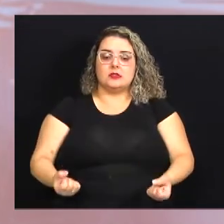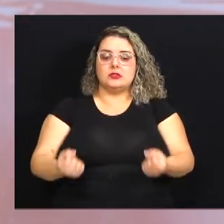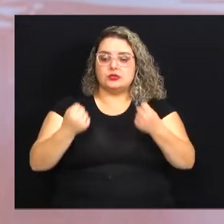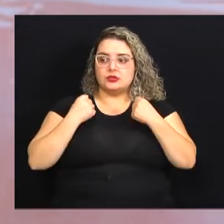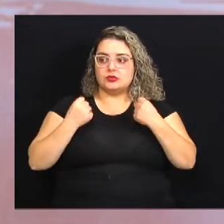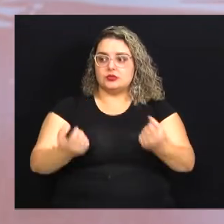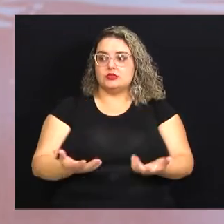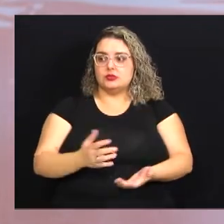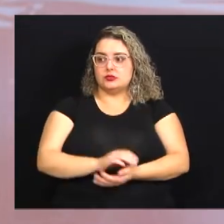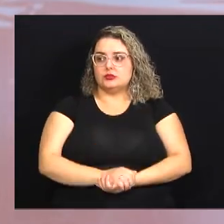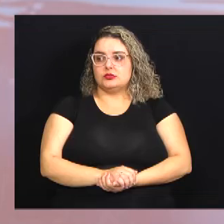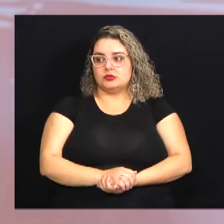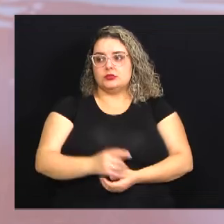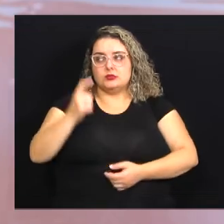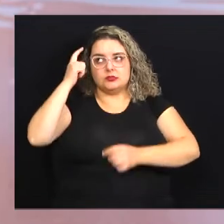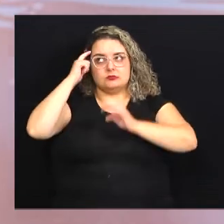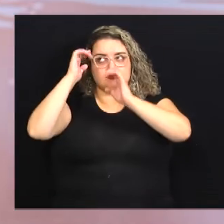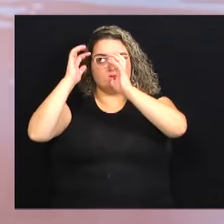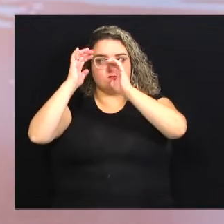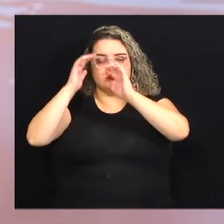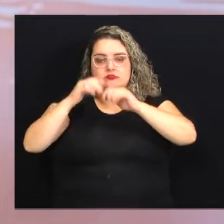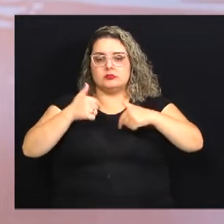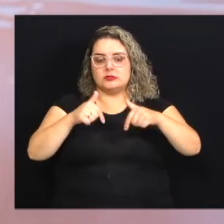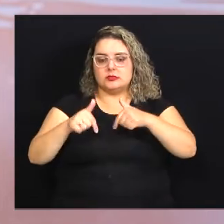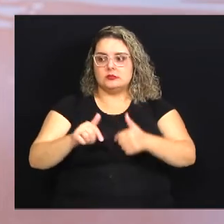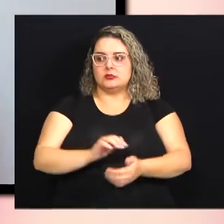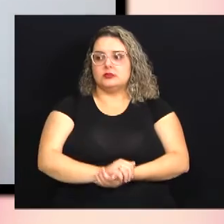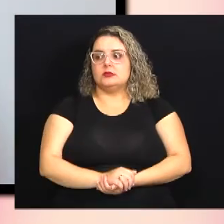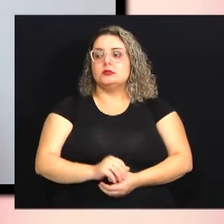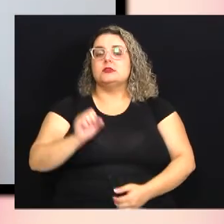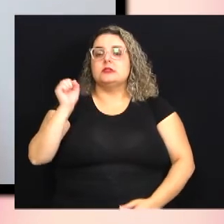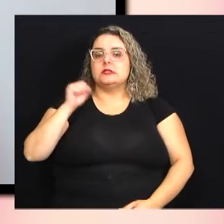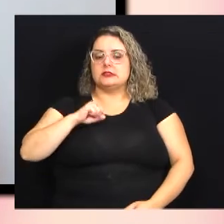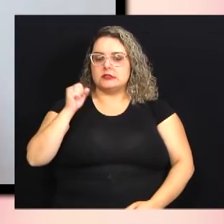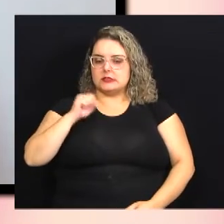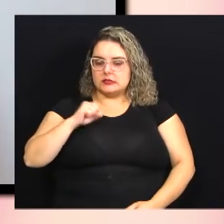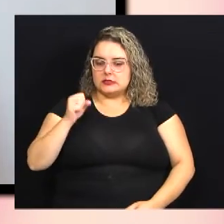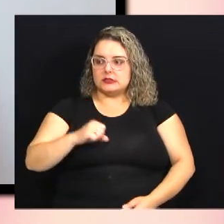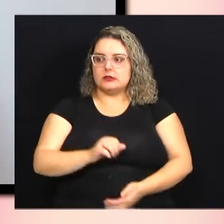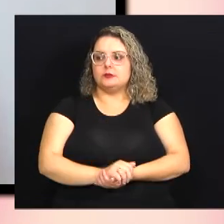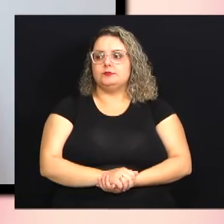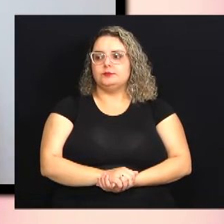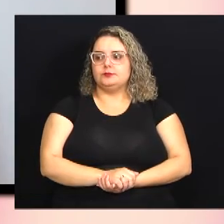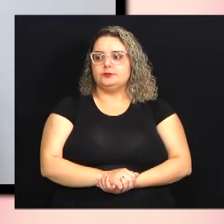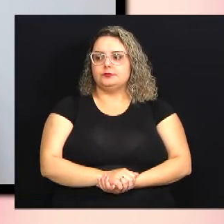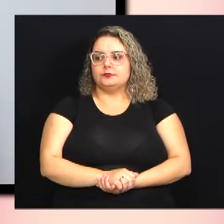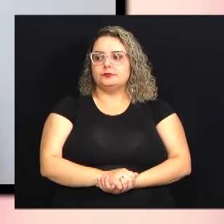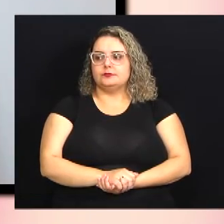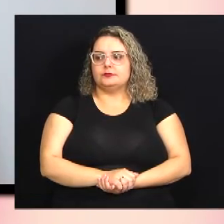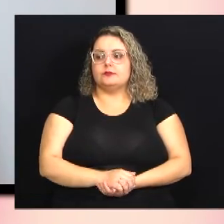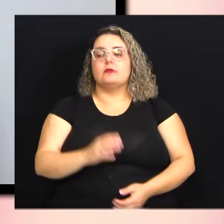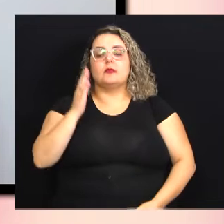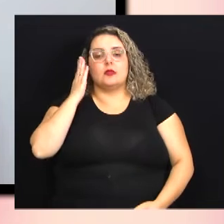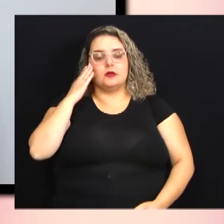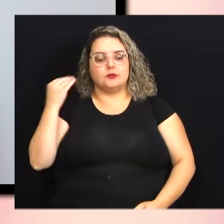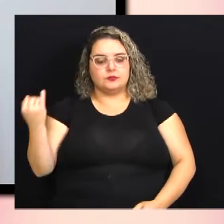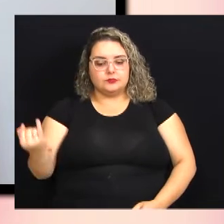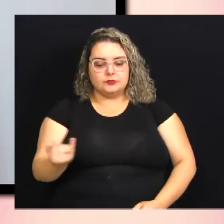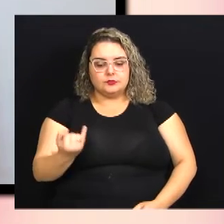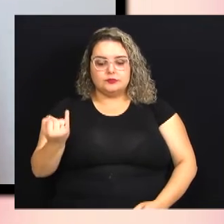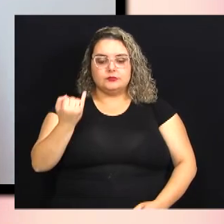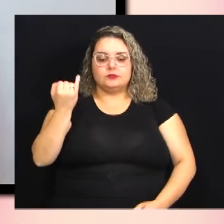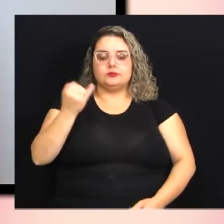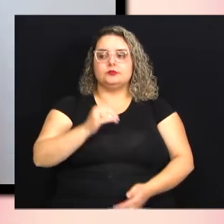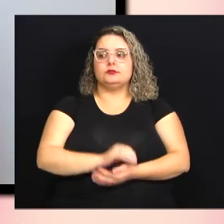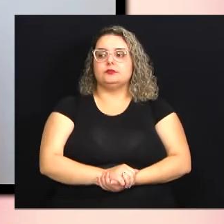atividade física e colocar aí o nosso cérebro, a nossa memória para trabalhar. Isso. A gente sabe que é